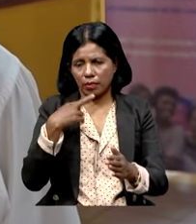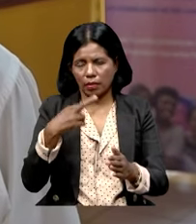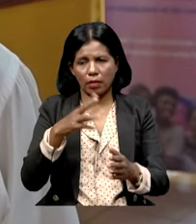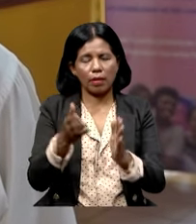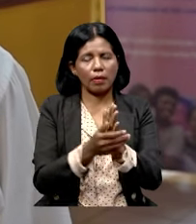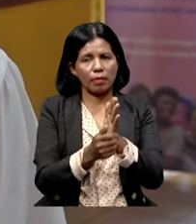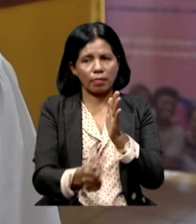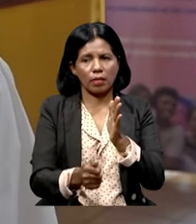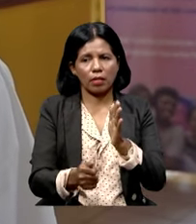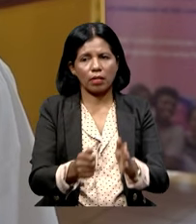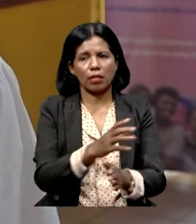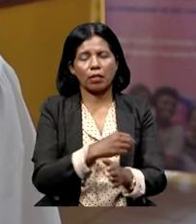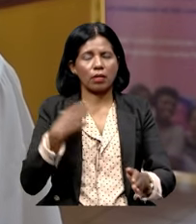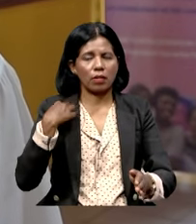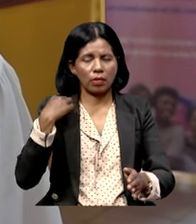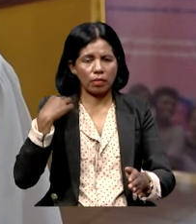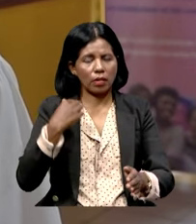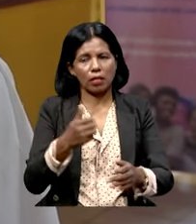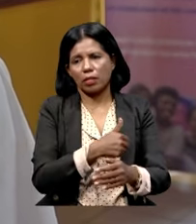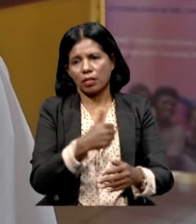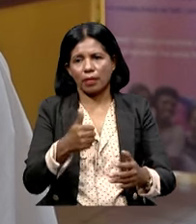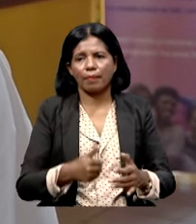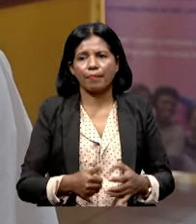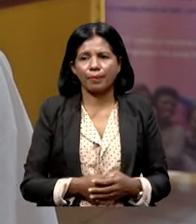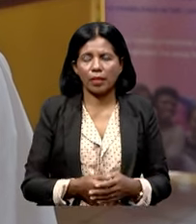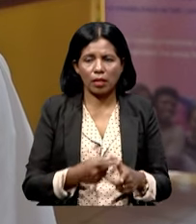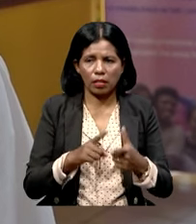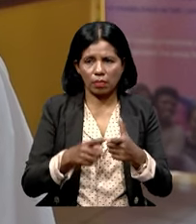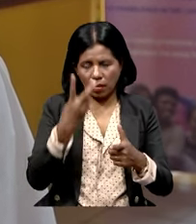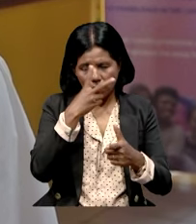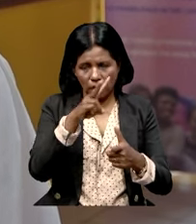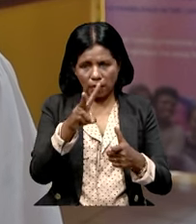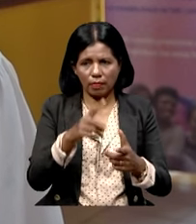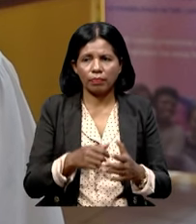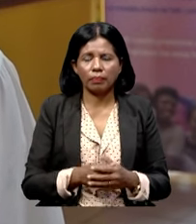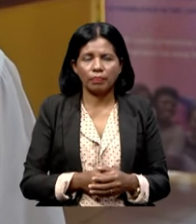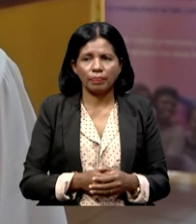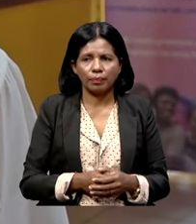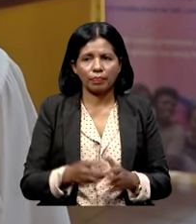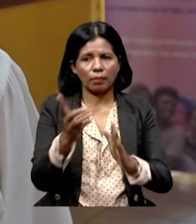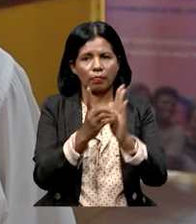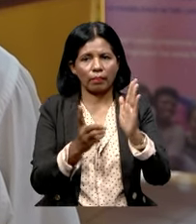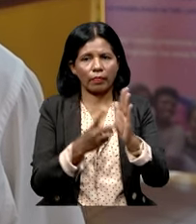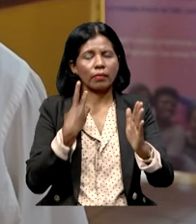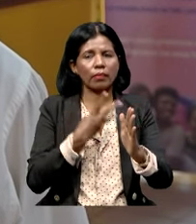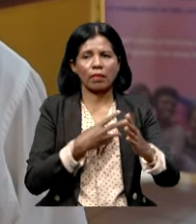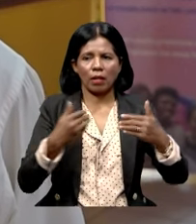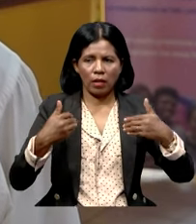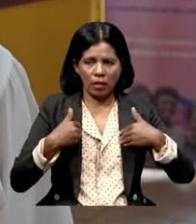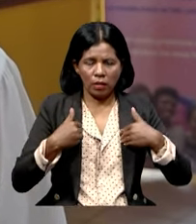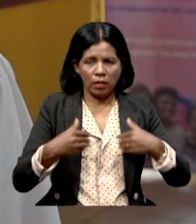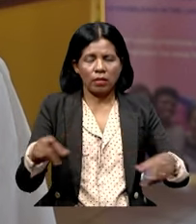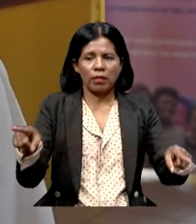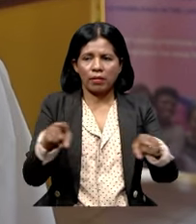no bokur, atais, o sirselo ta. Depois ita re daru sini be maka ita ia, se compara